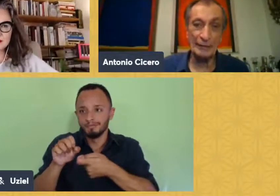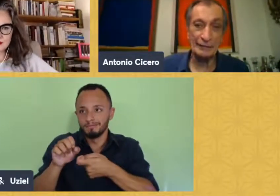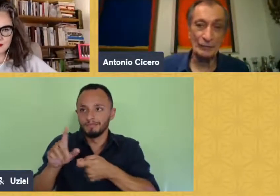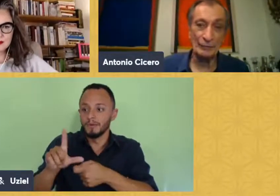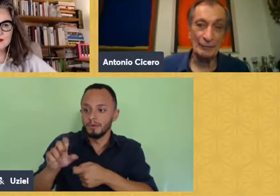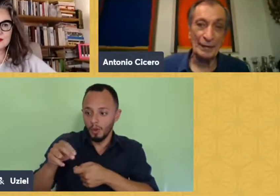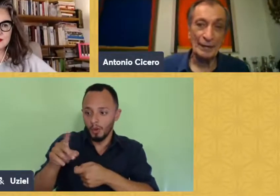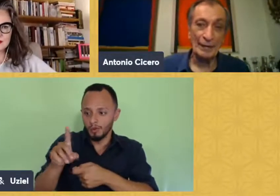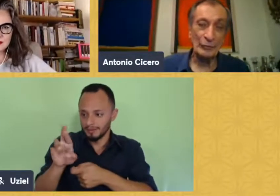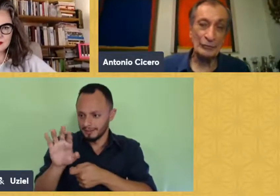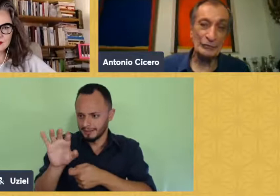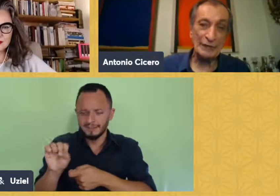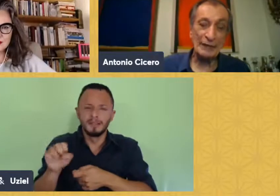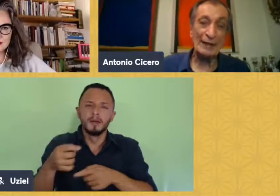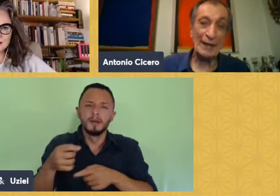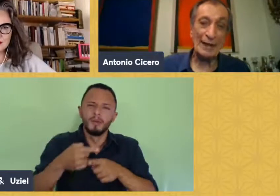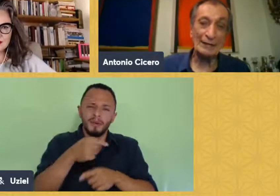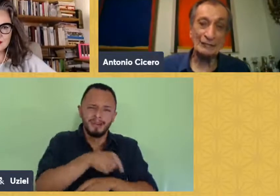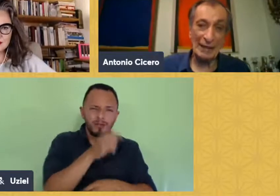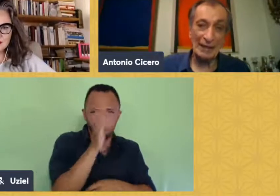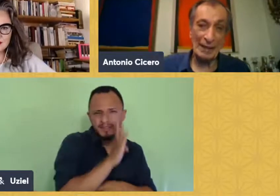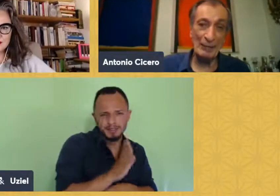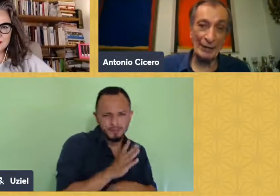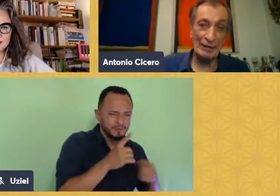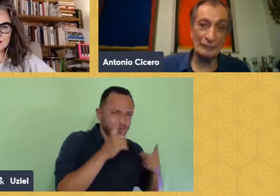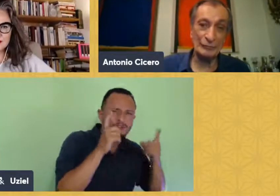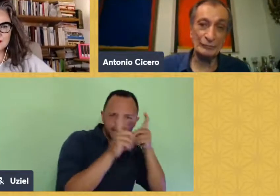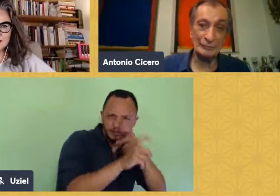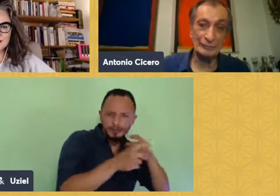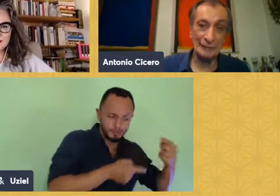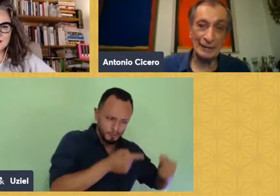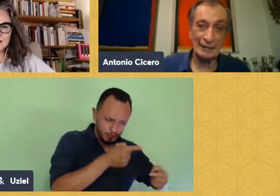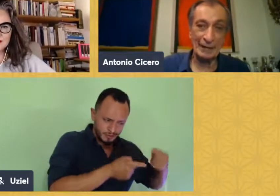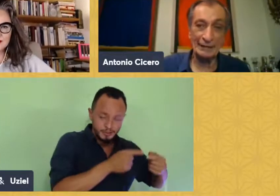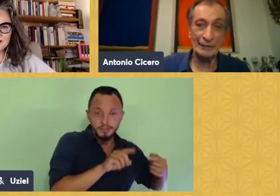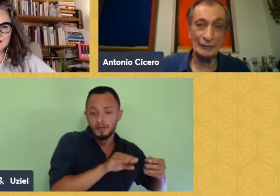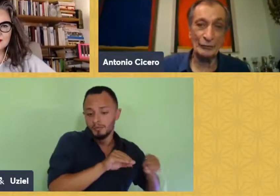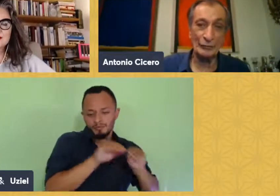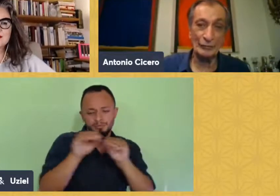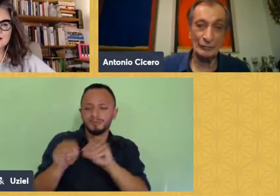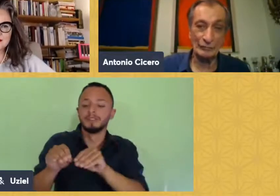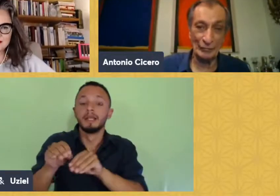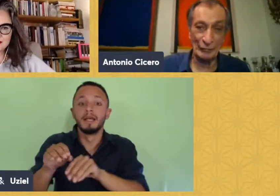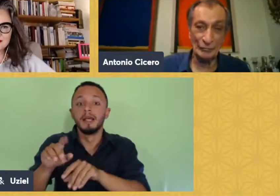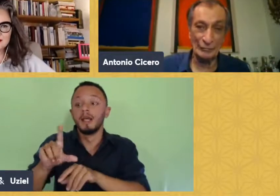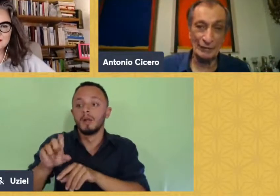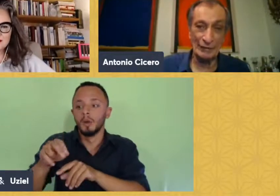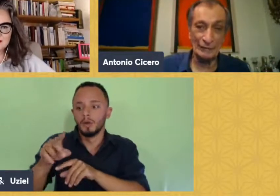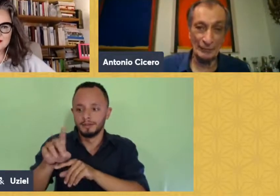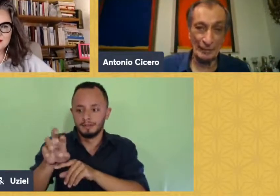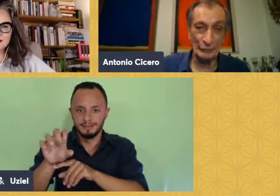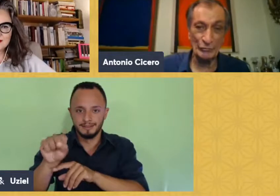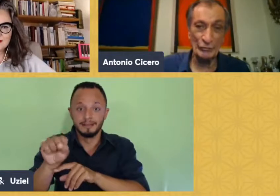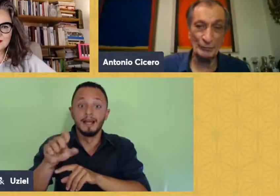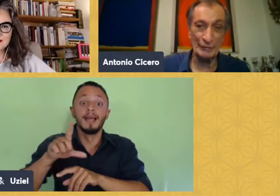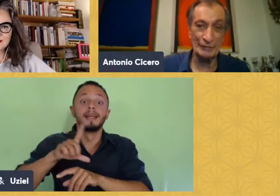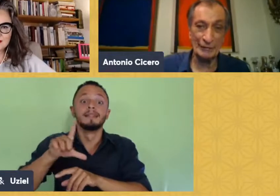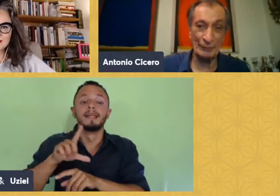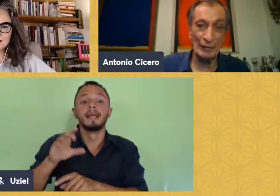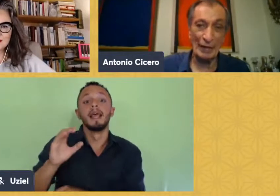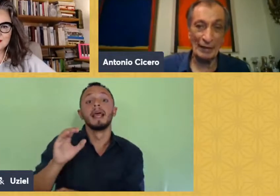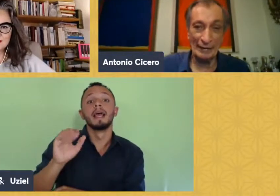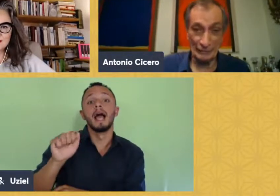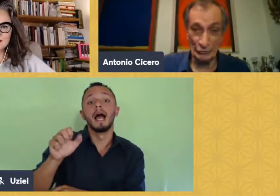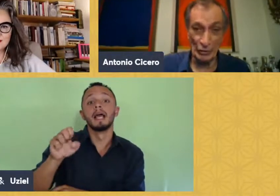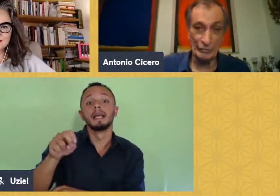no Brasil. E quando eu cheguei lá, já lá moravam Caetano Veloso e Gilberto Gil, por